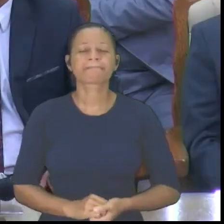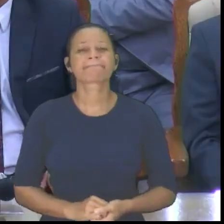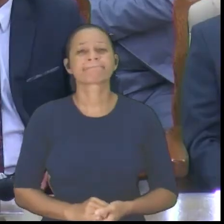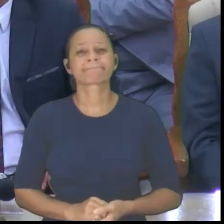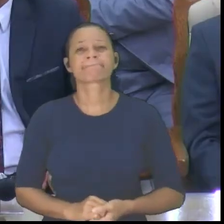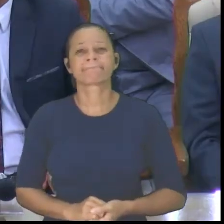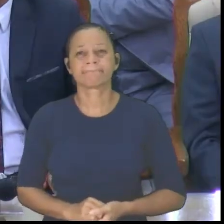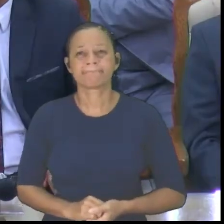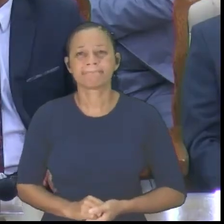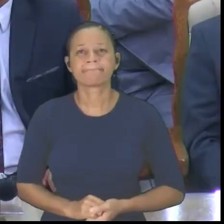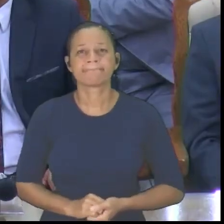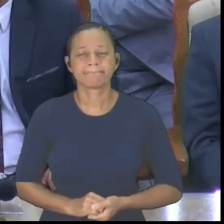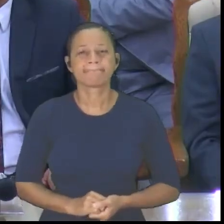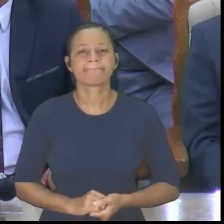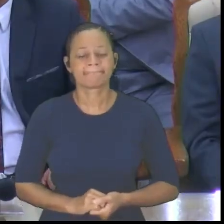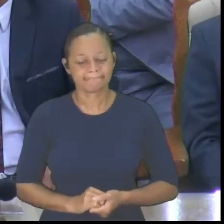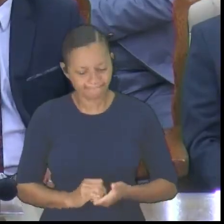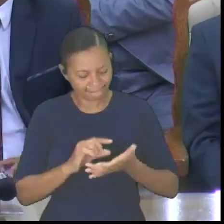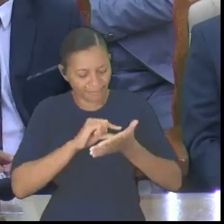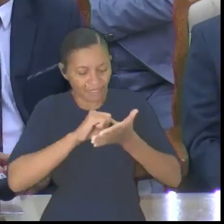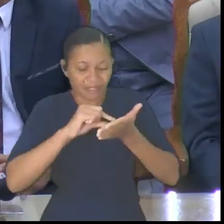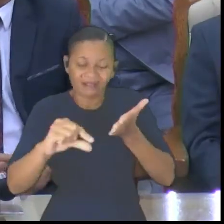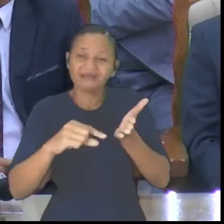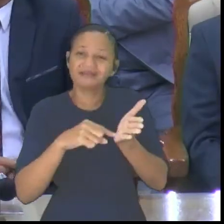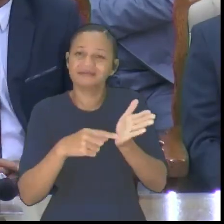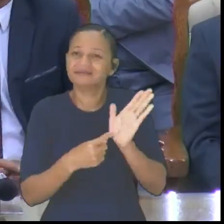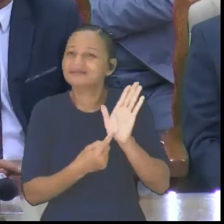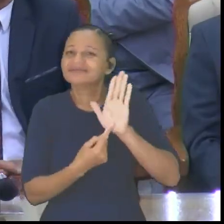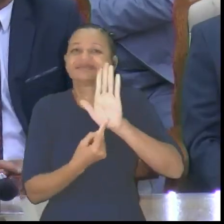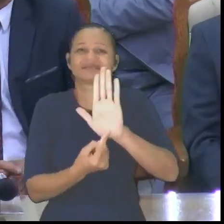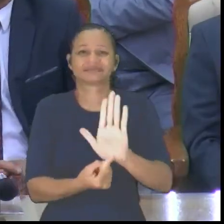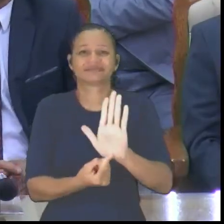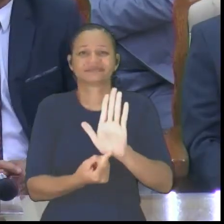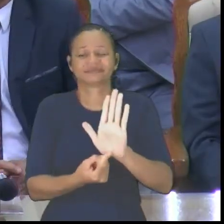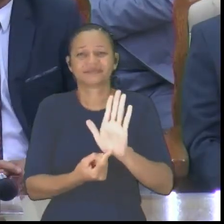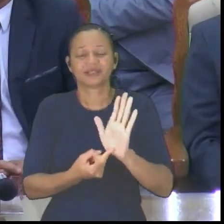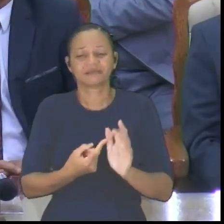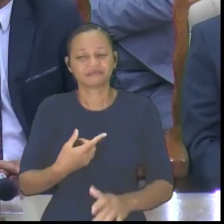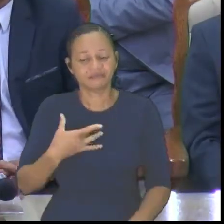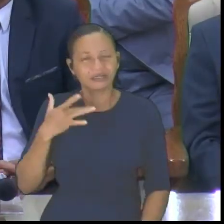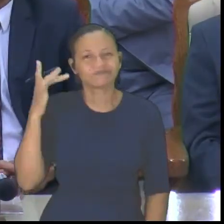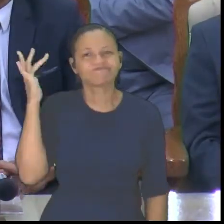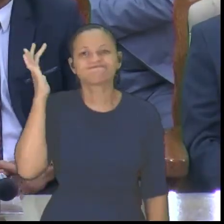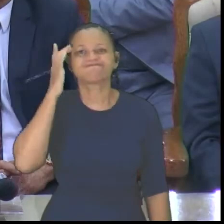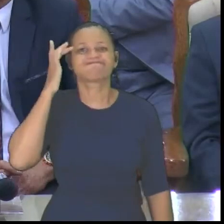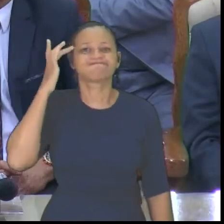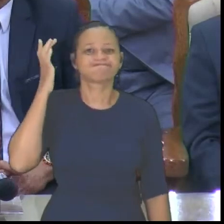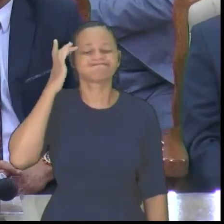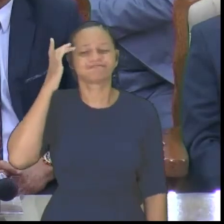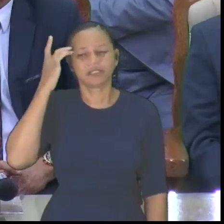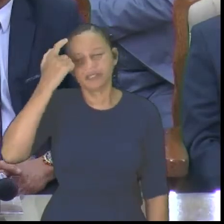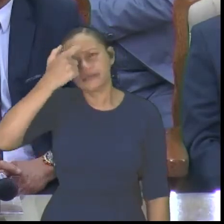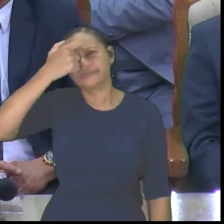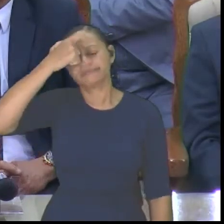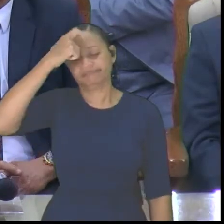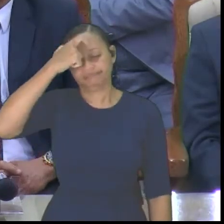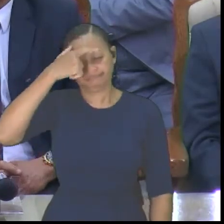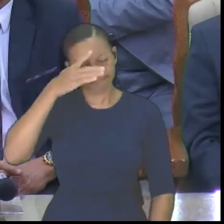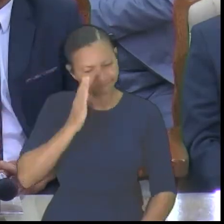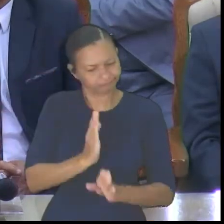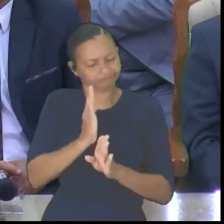Essa parte do versículo revela o crescimento de maturidade que Paulo agora